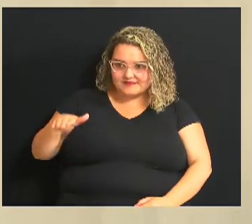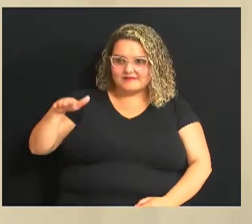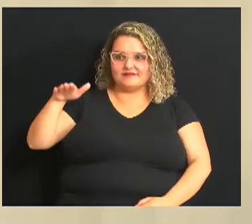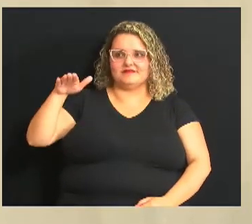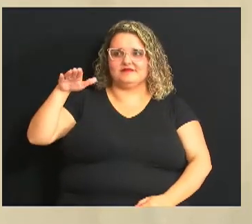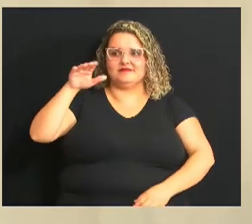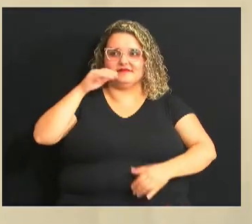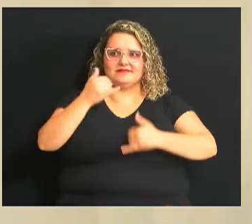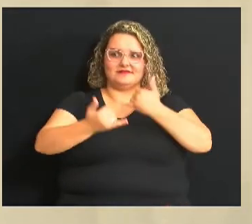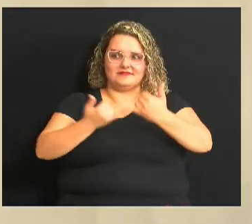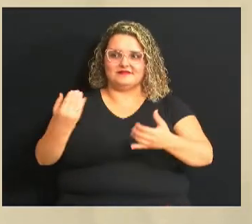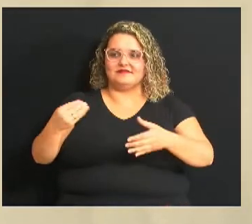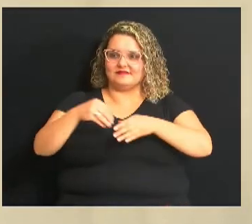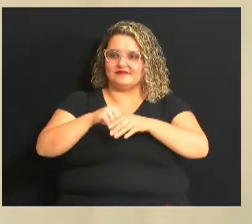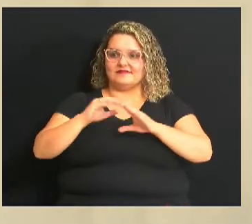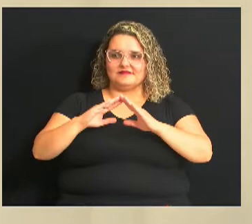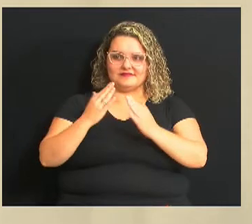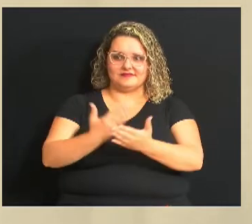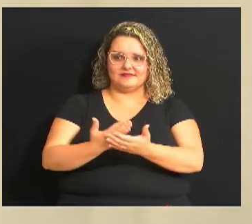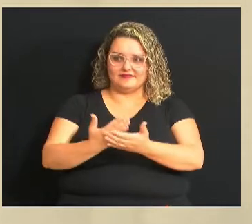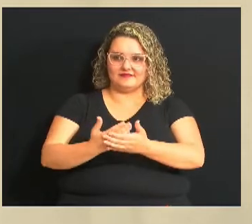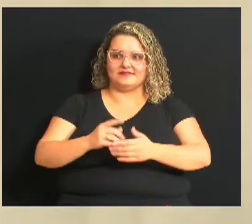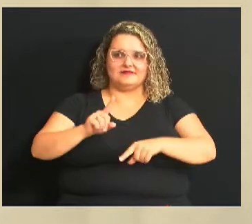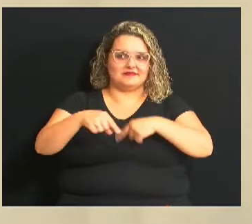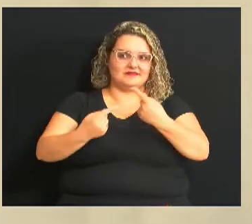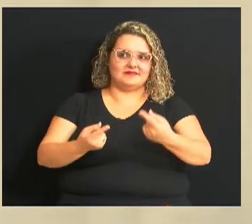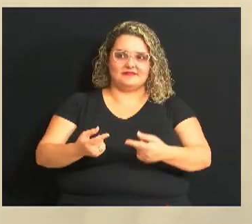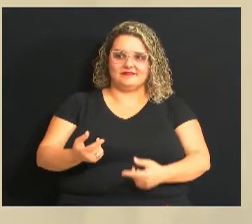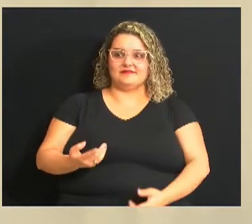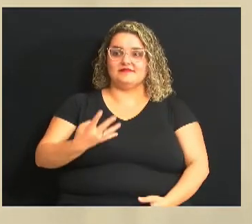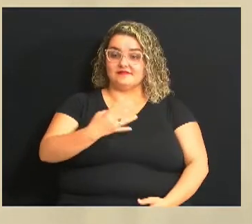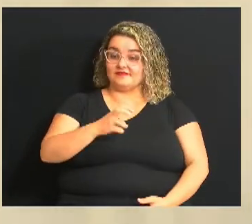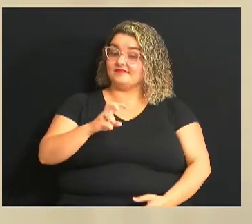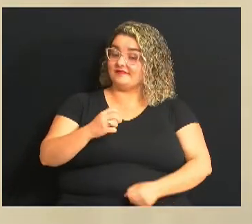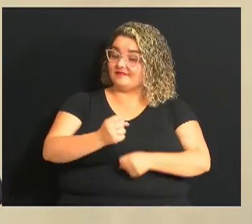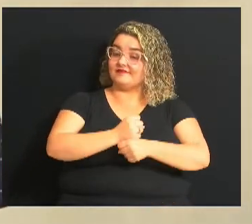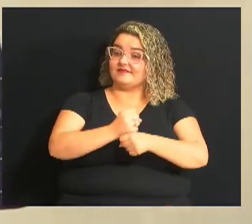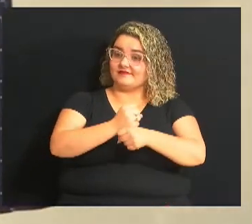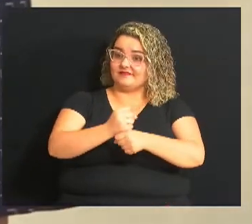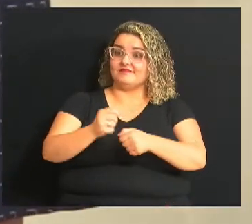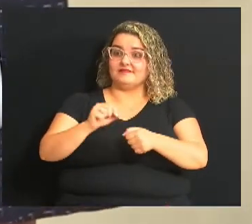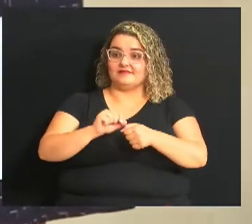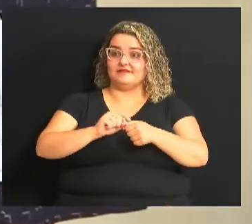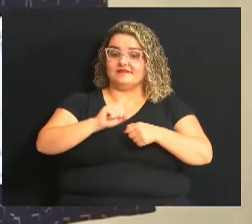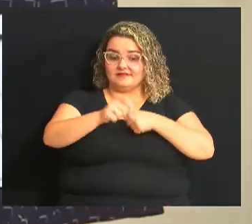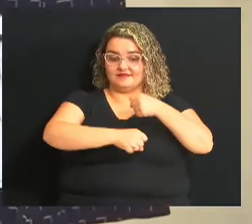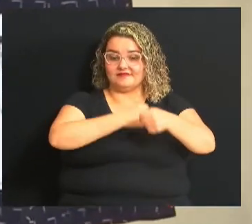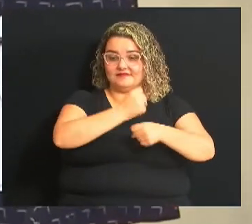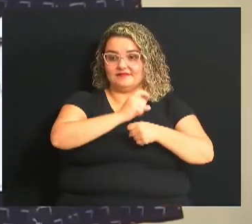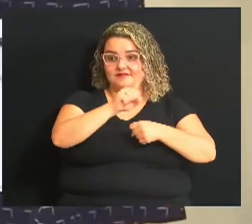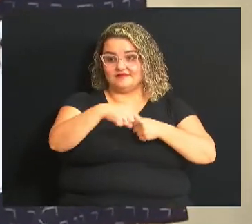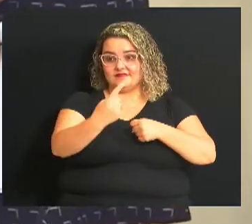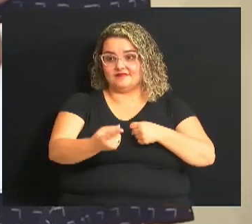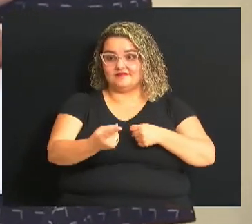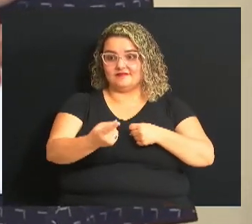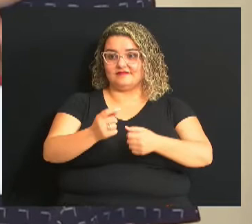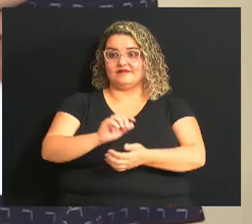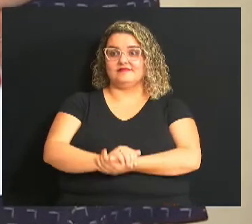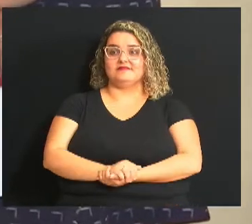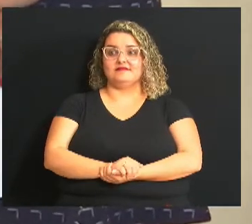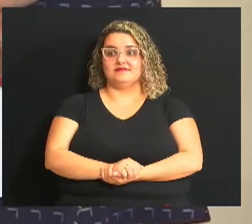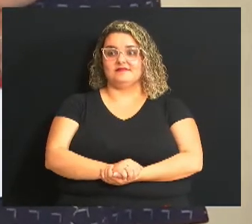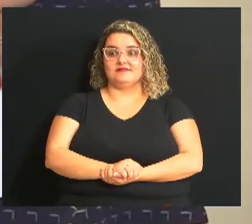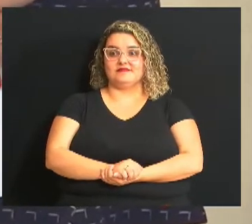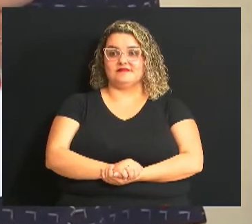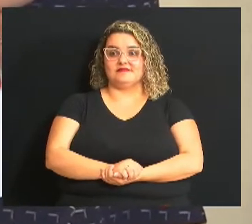na nossa escola, e muitos outros, né? 45 anos a gente faz o ano que vem, 2 unidades. Quero